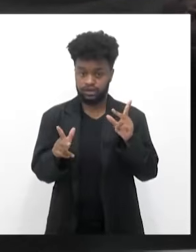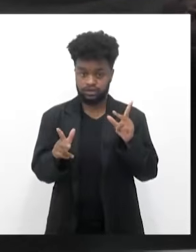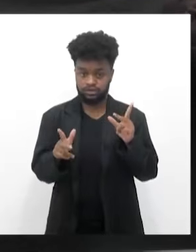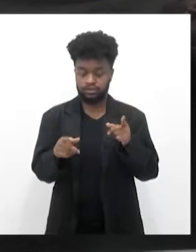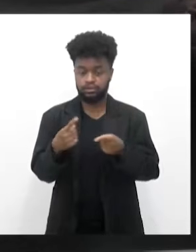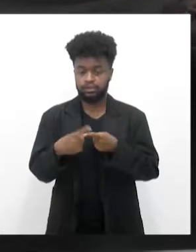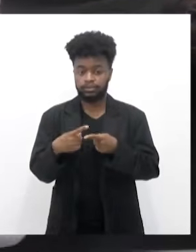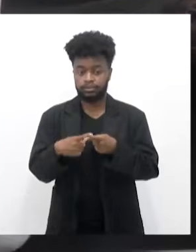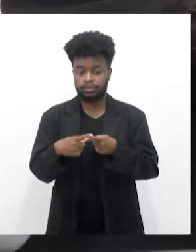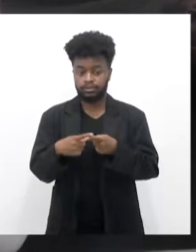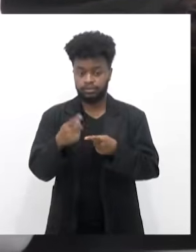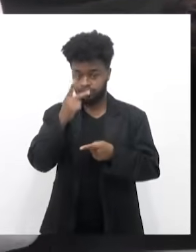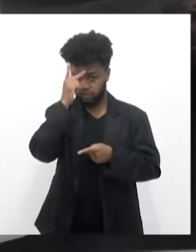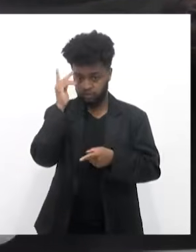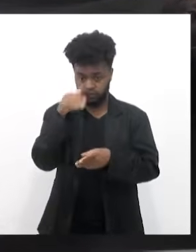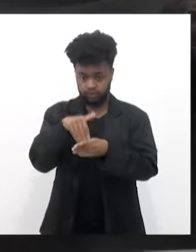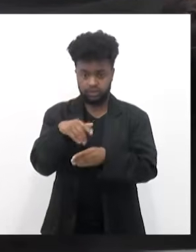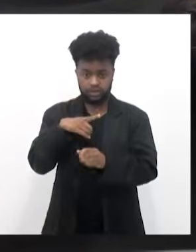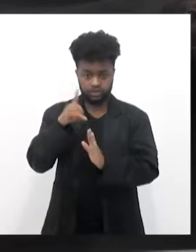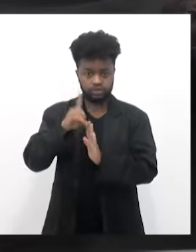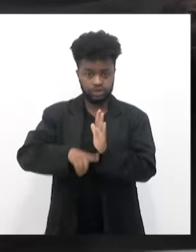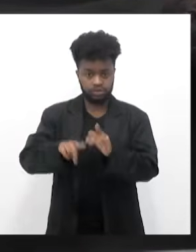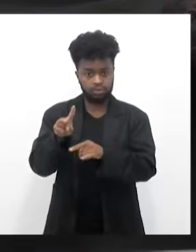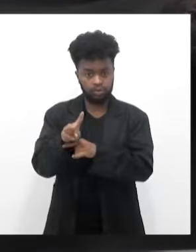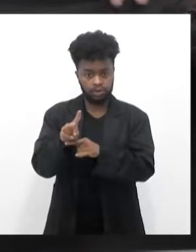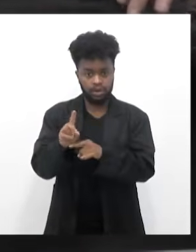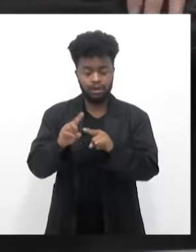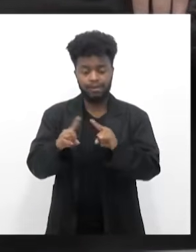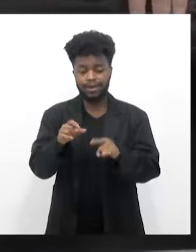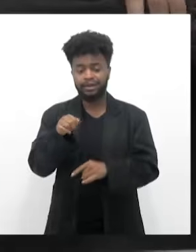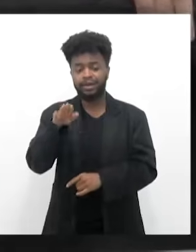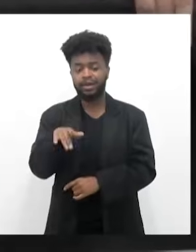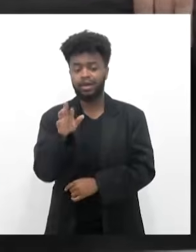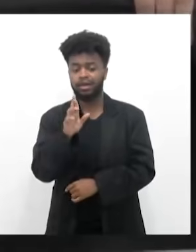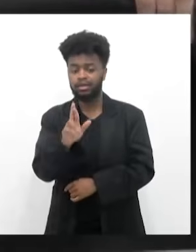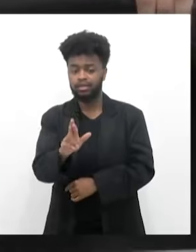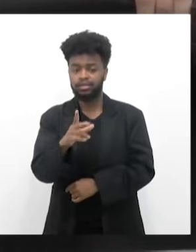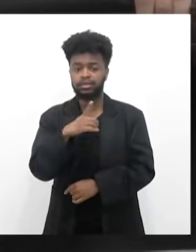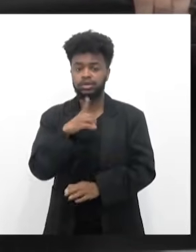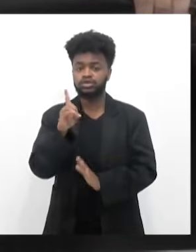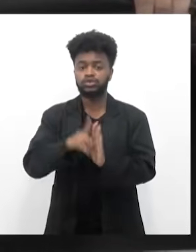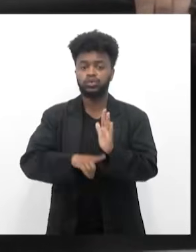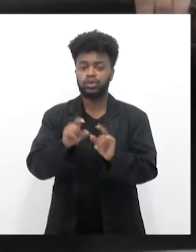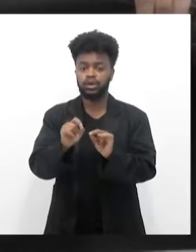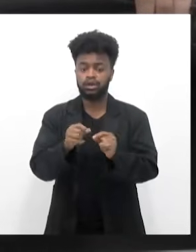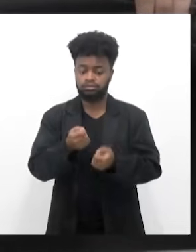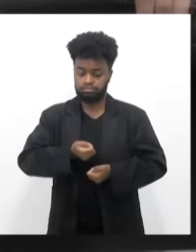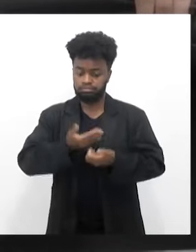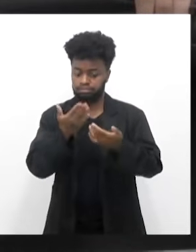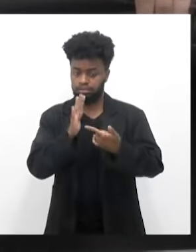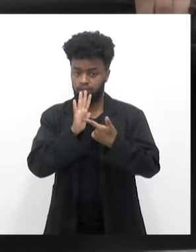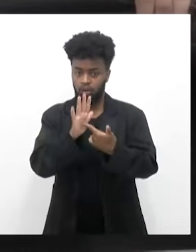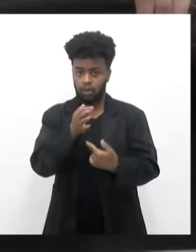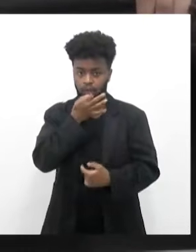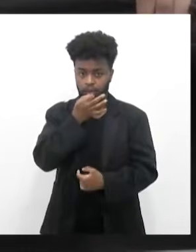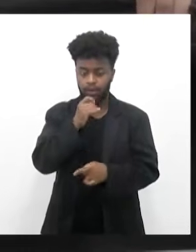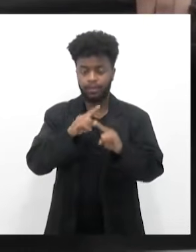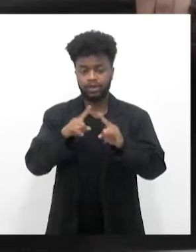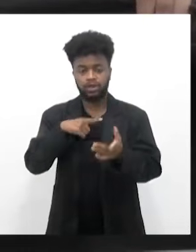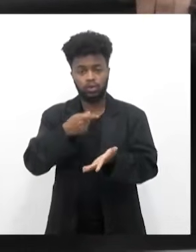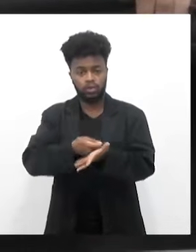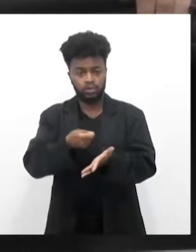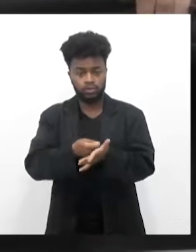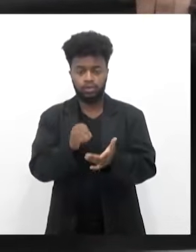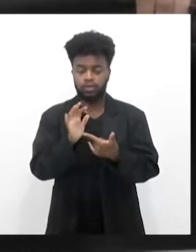Um eleitor tem direito de ser protegido, um representante sempre tem o direito de se expressar, mas ele tem o dever de